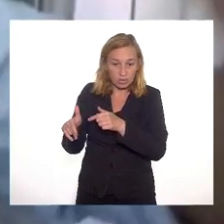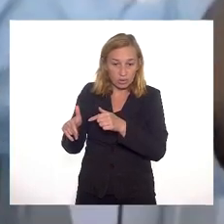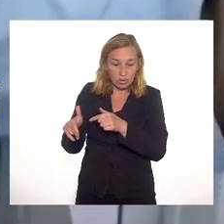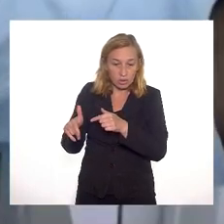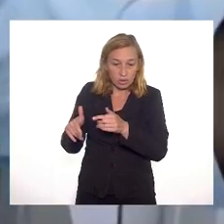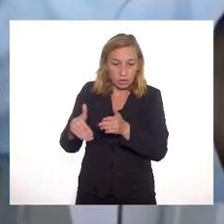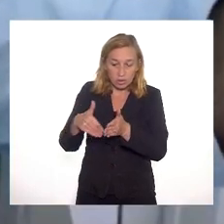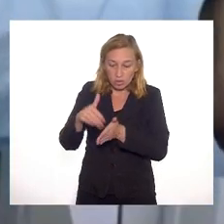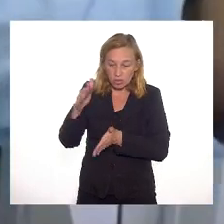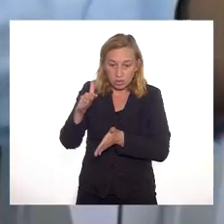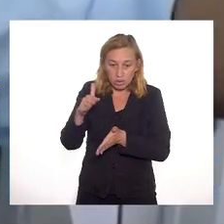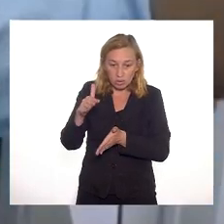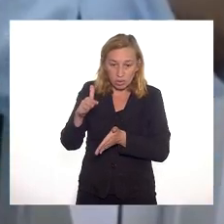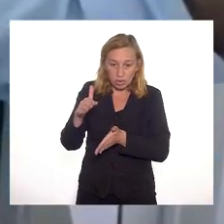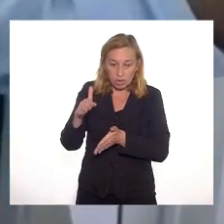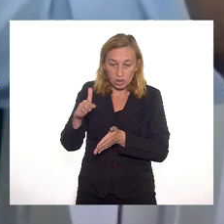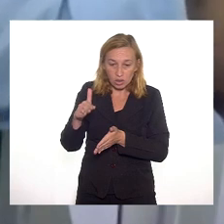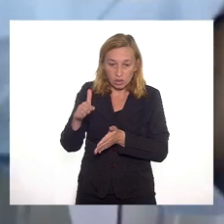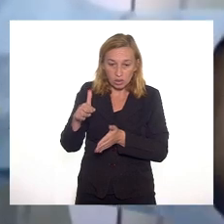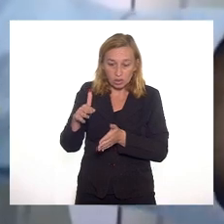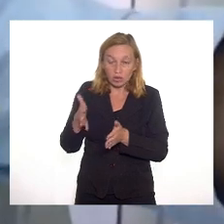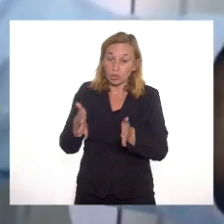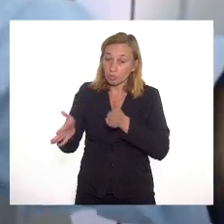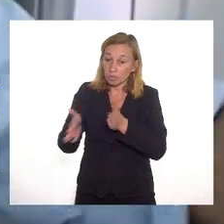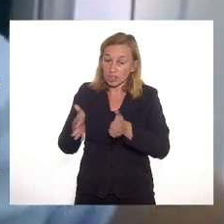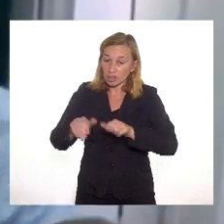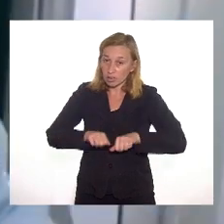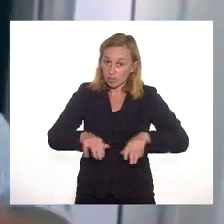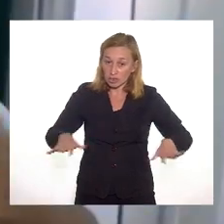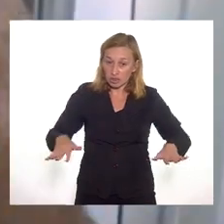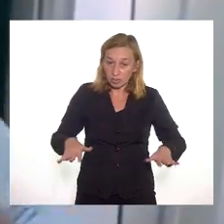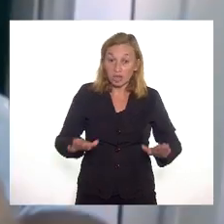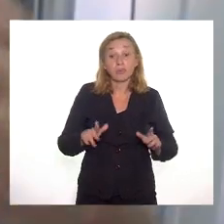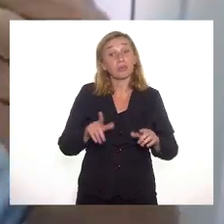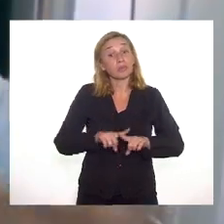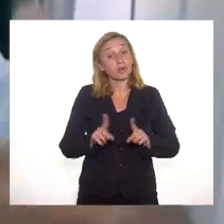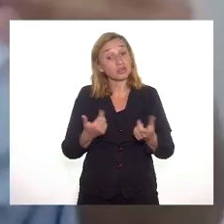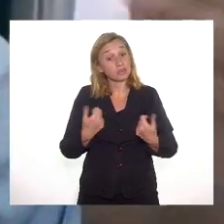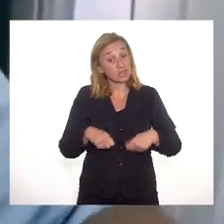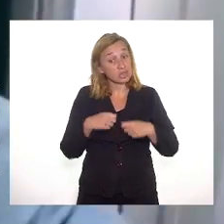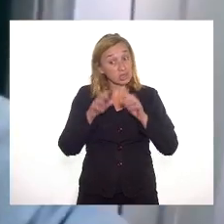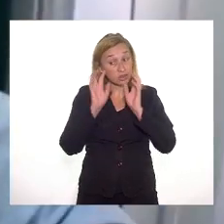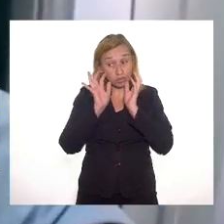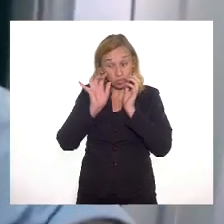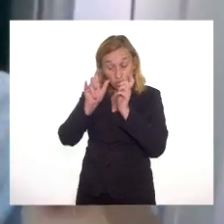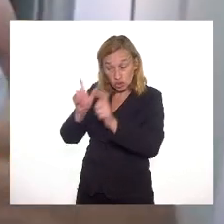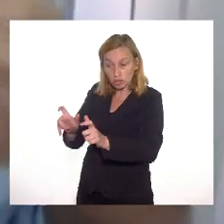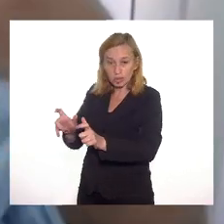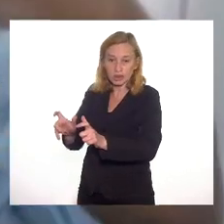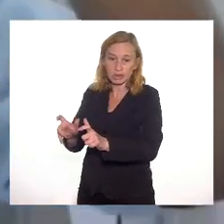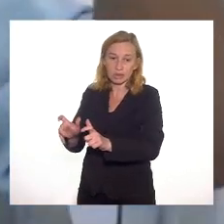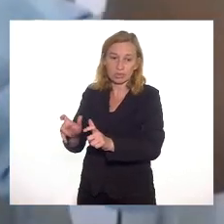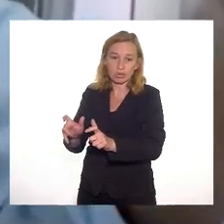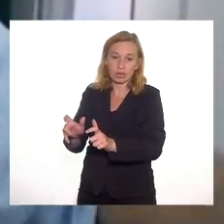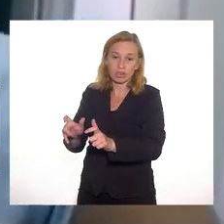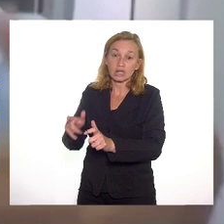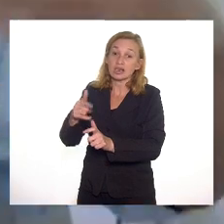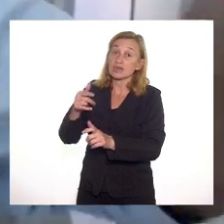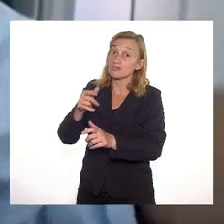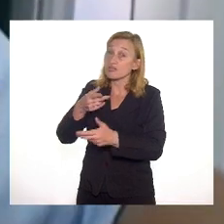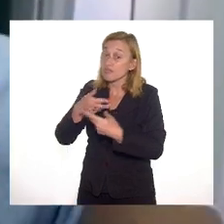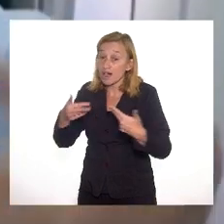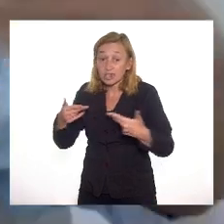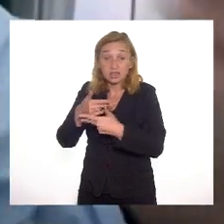o despejo em função do período da pandemia, mas é preciso que a gente chame a atenção, porque são